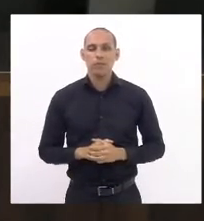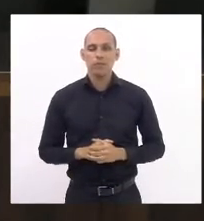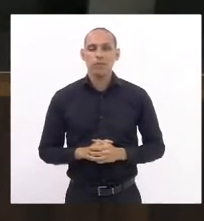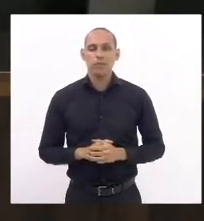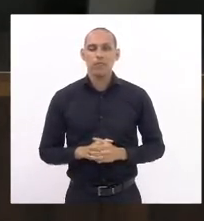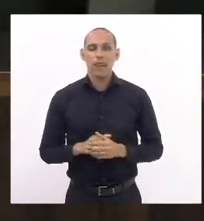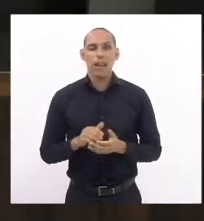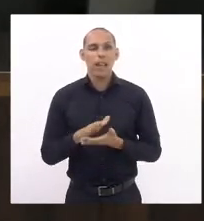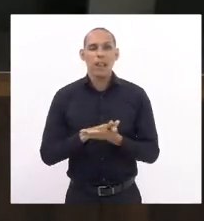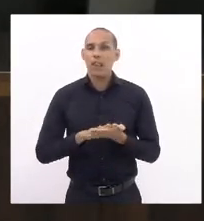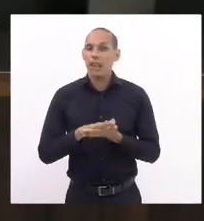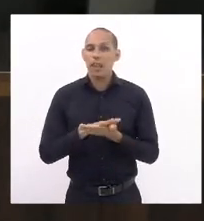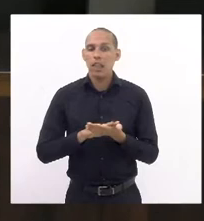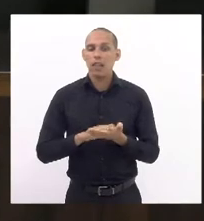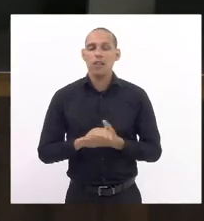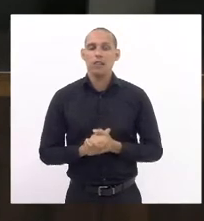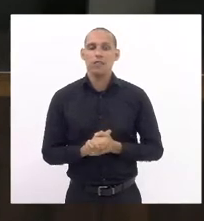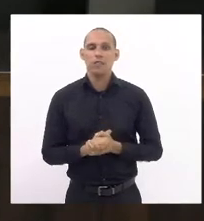Nada mais